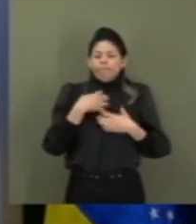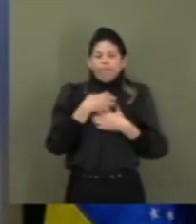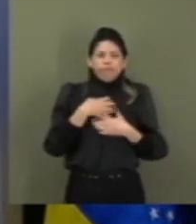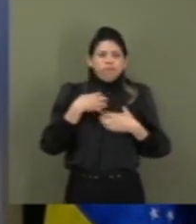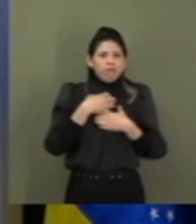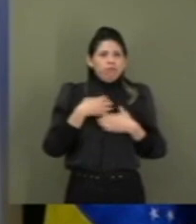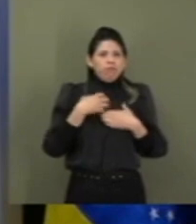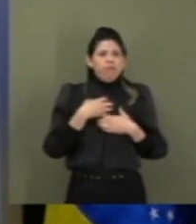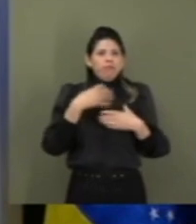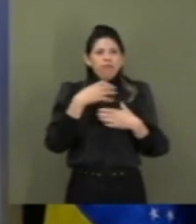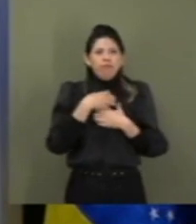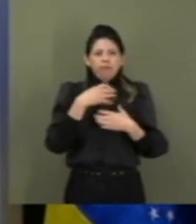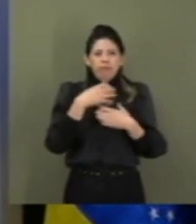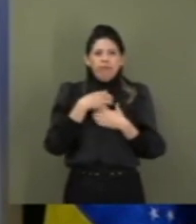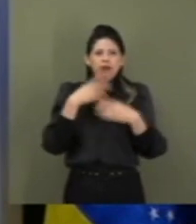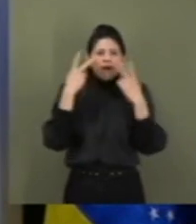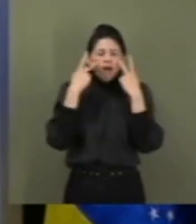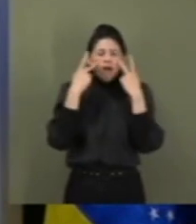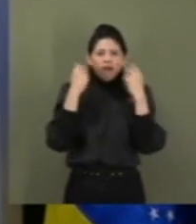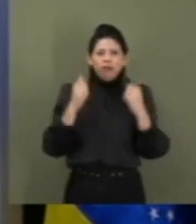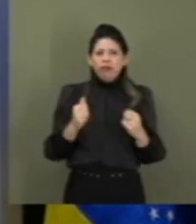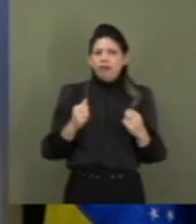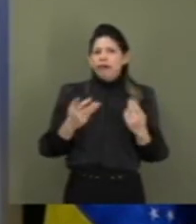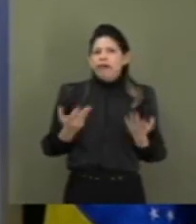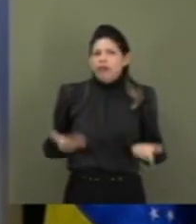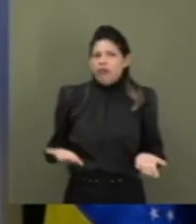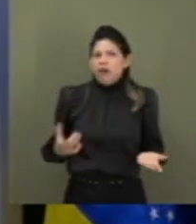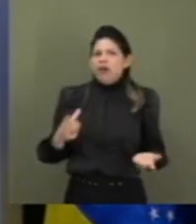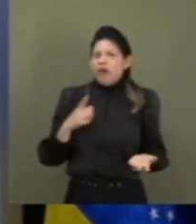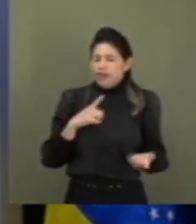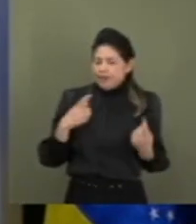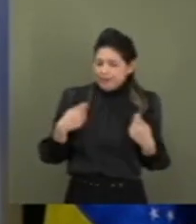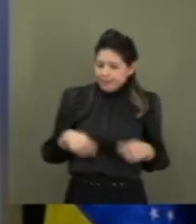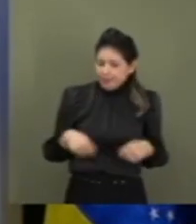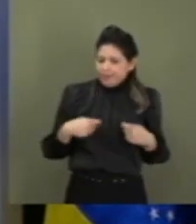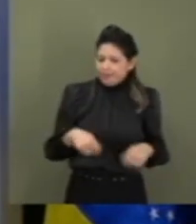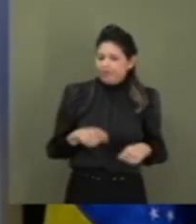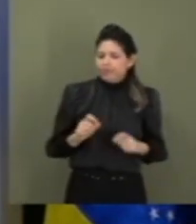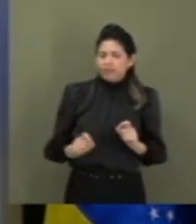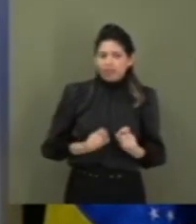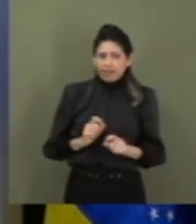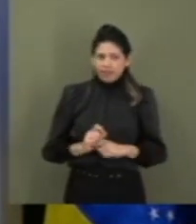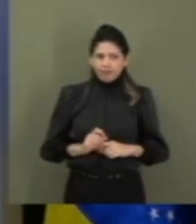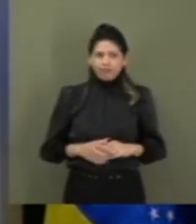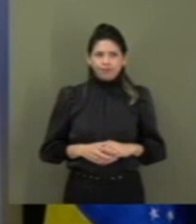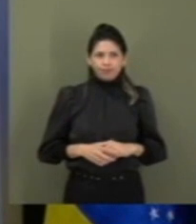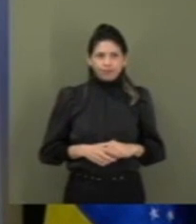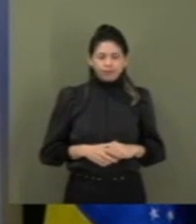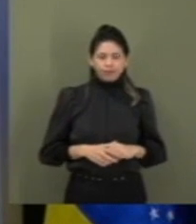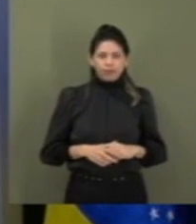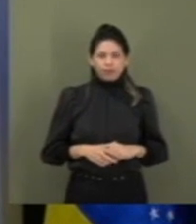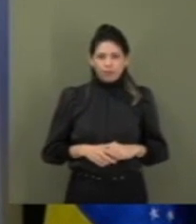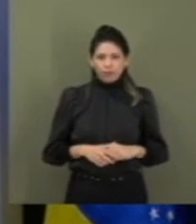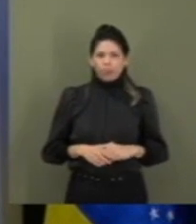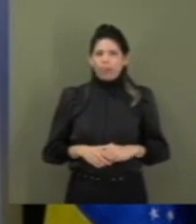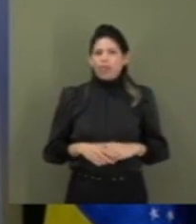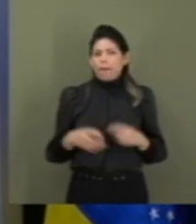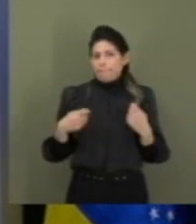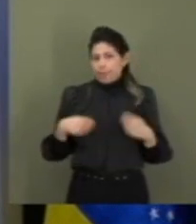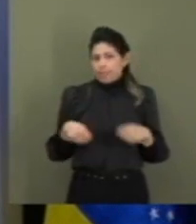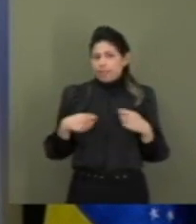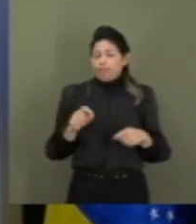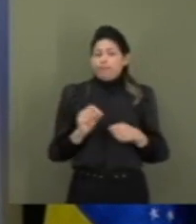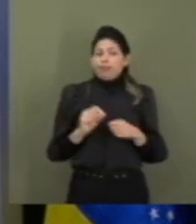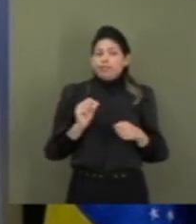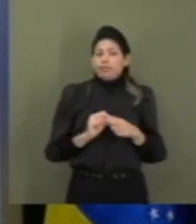comum. Fecho aspas. Diante de tudo isso, eu faço novamente a mesma